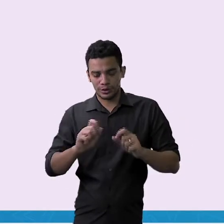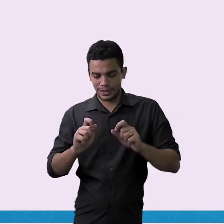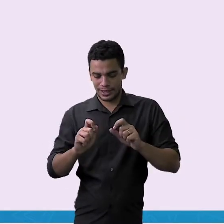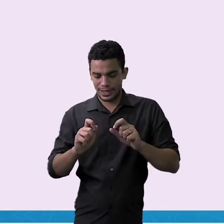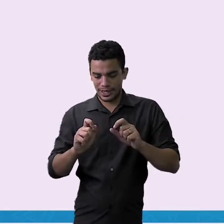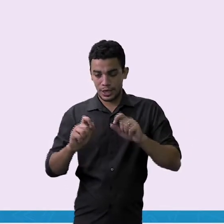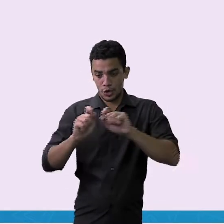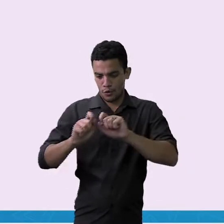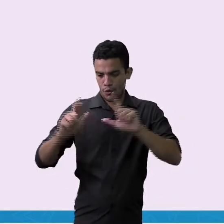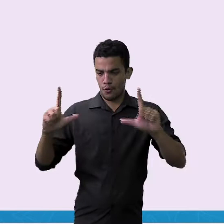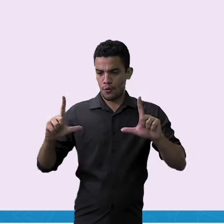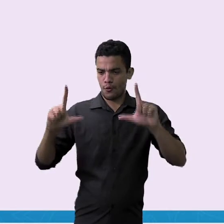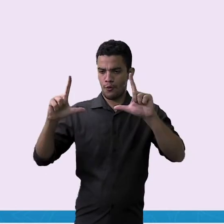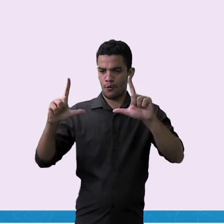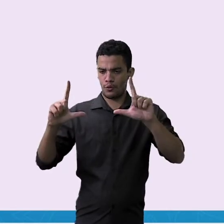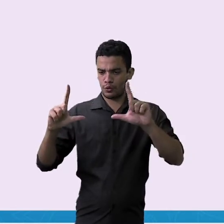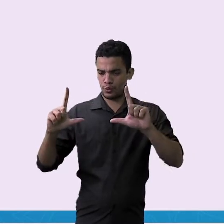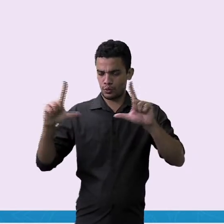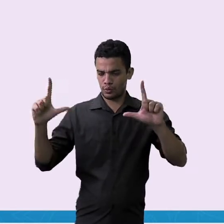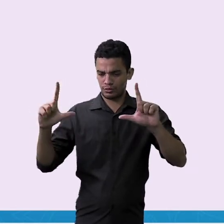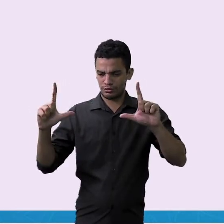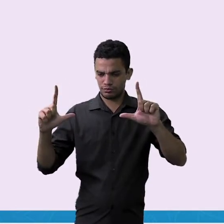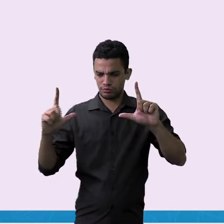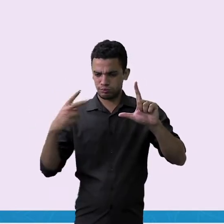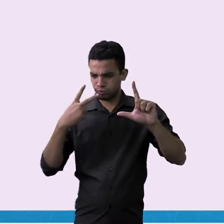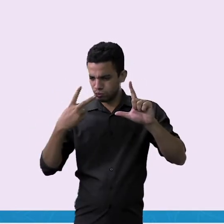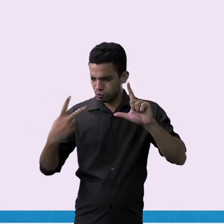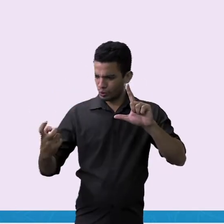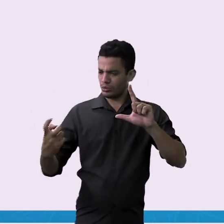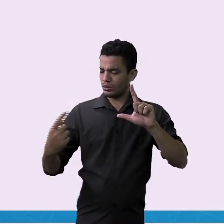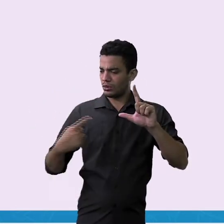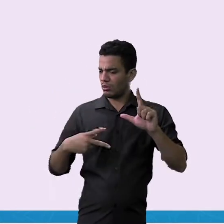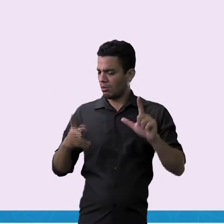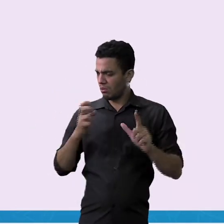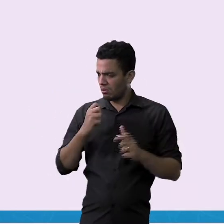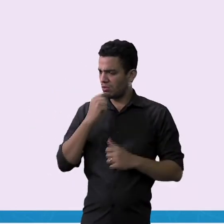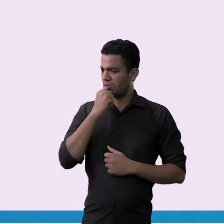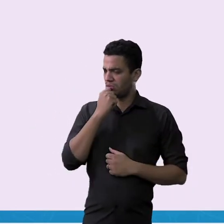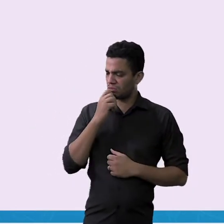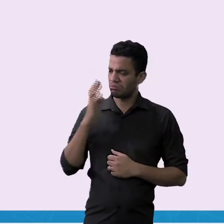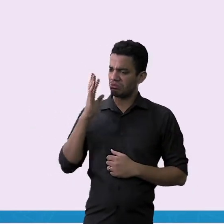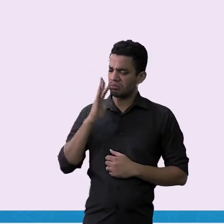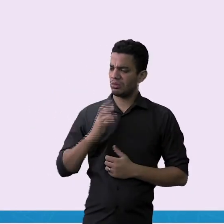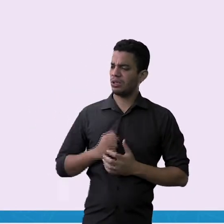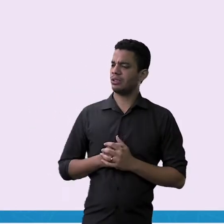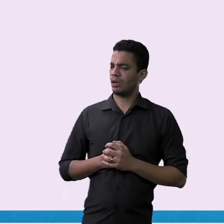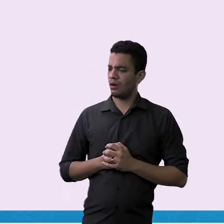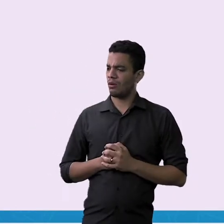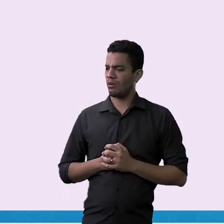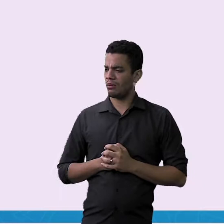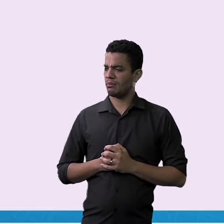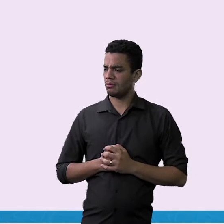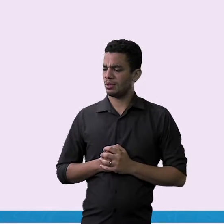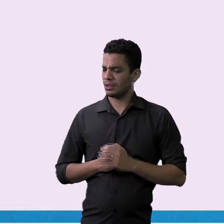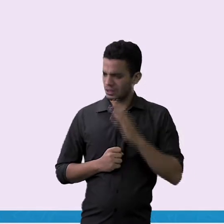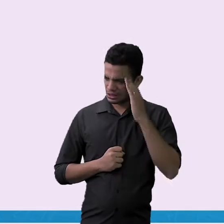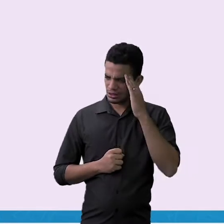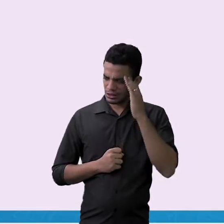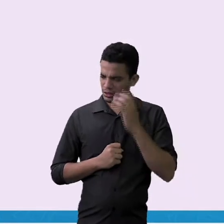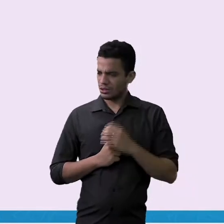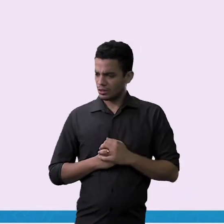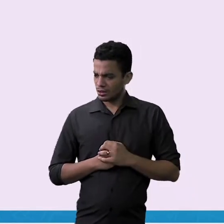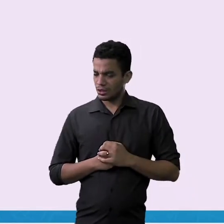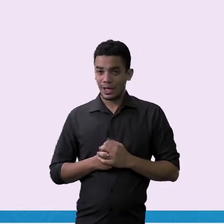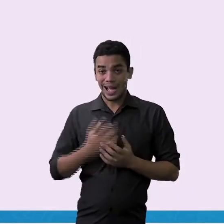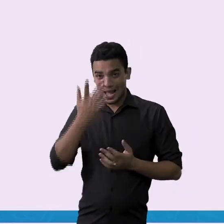quer saber do que se trata. Podem ser curtos e com a linguagem informal, ou